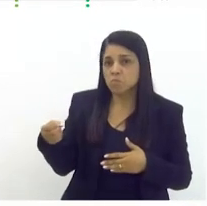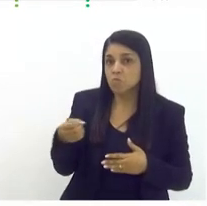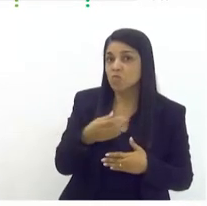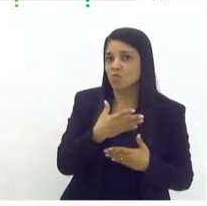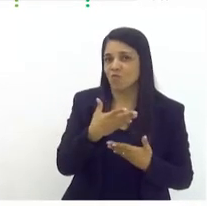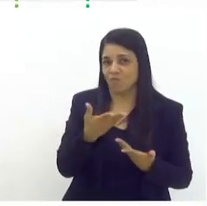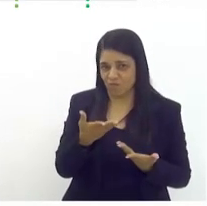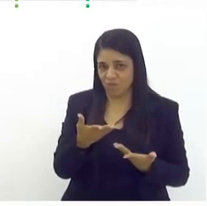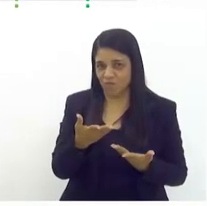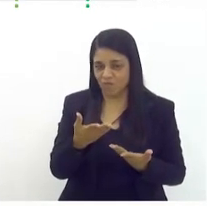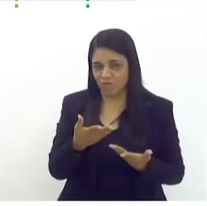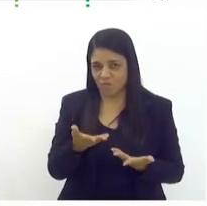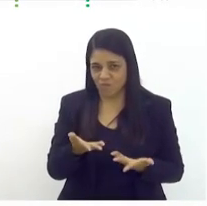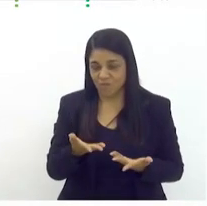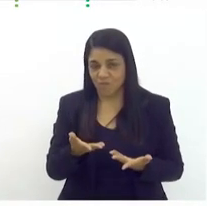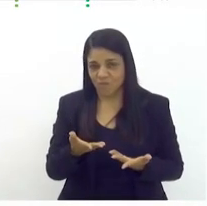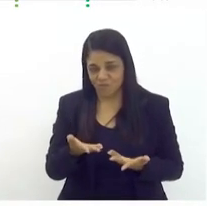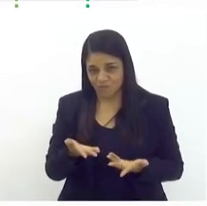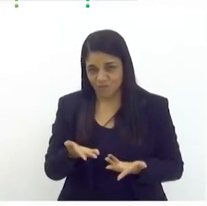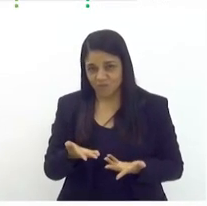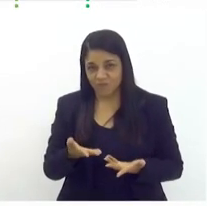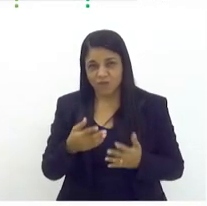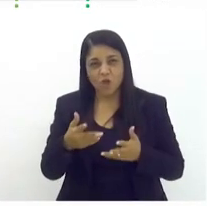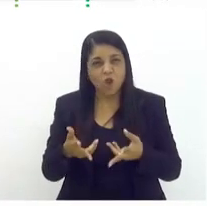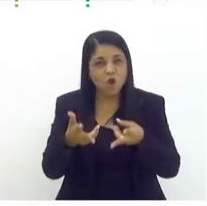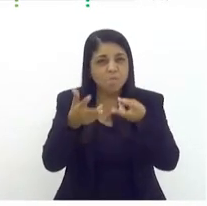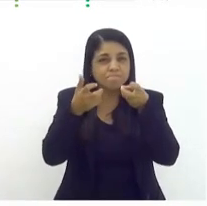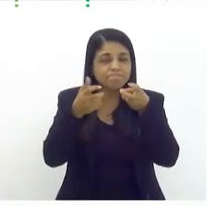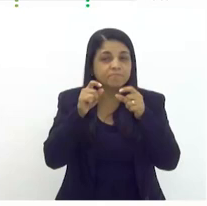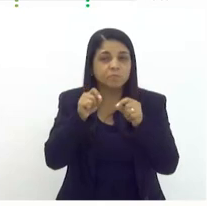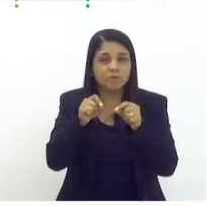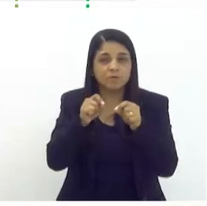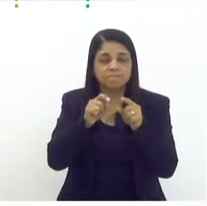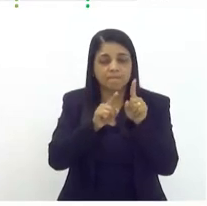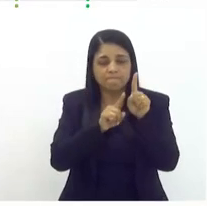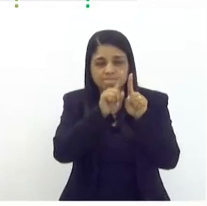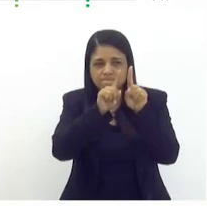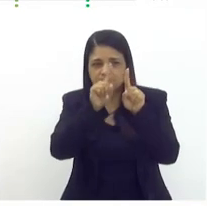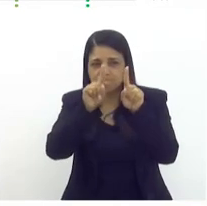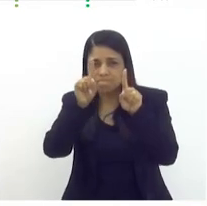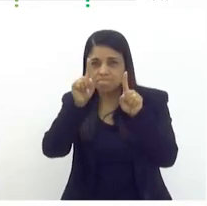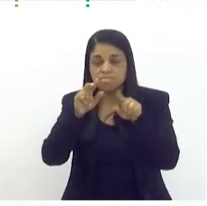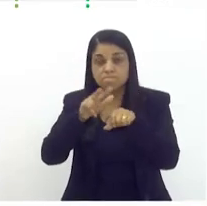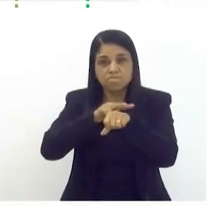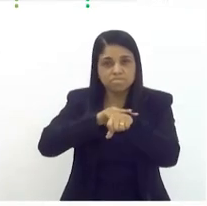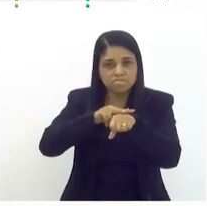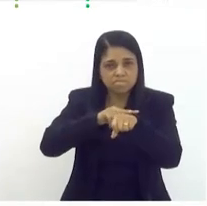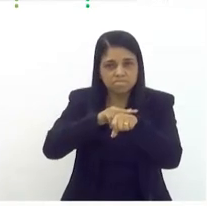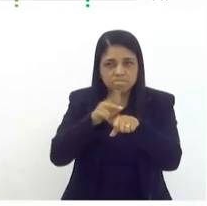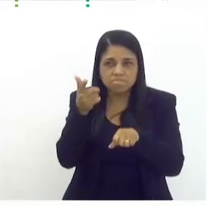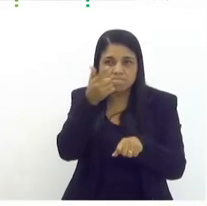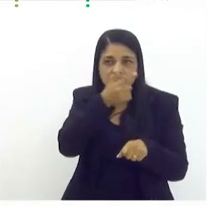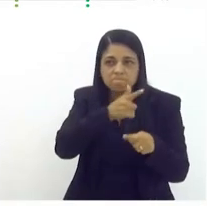então o que que a gente observa aí as Barrinhas Verdes são os ganhos